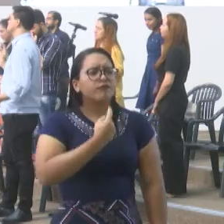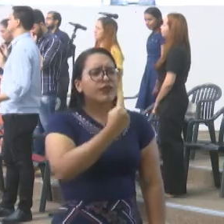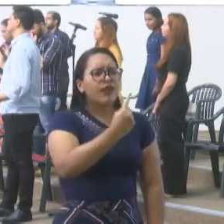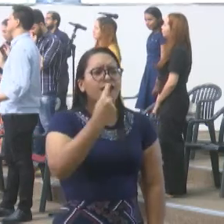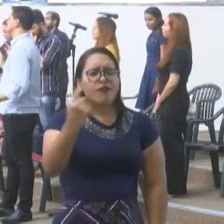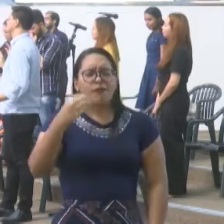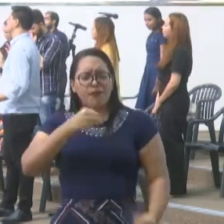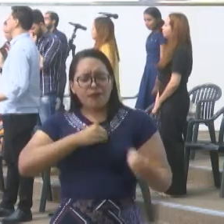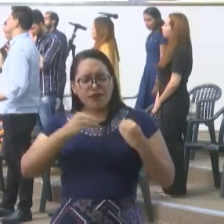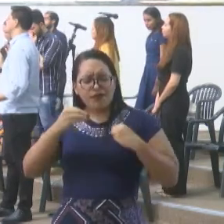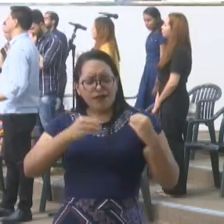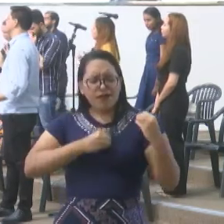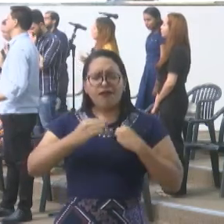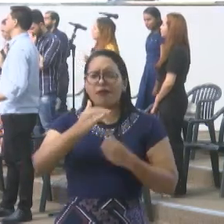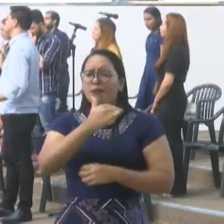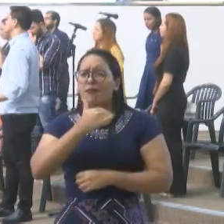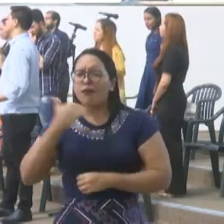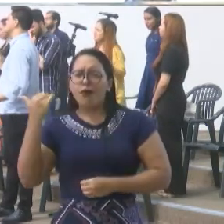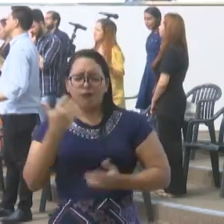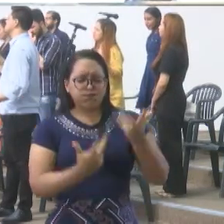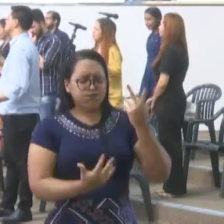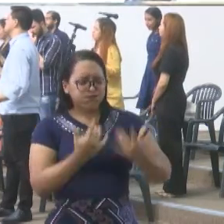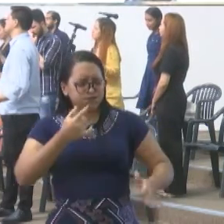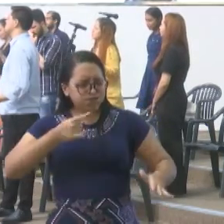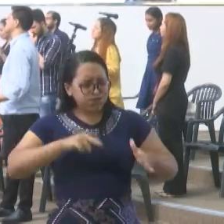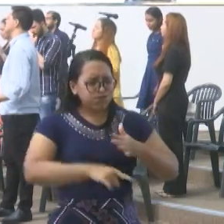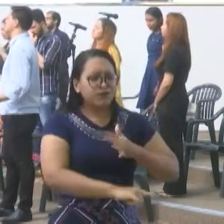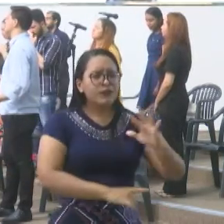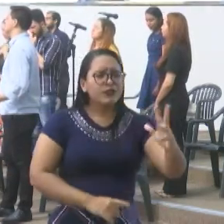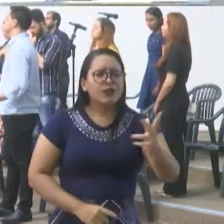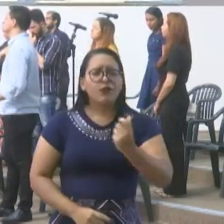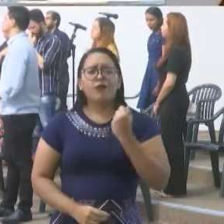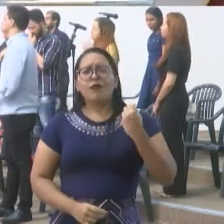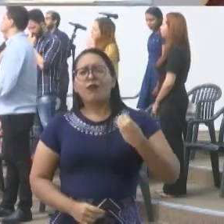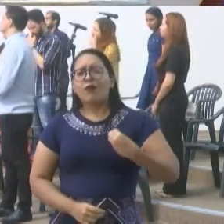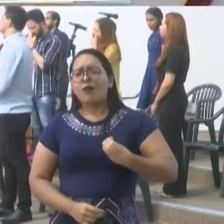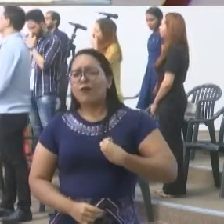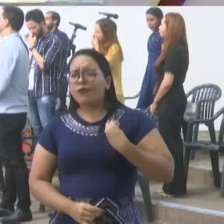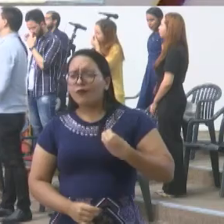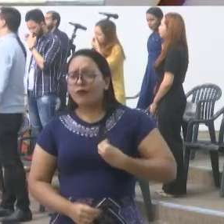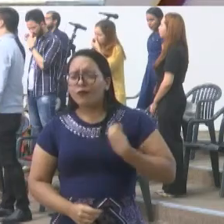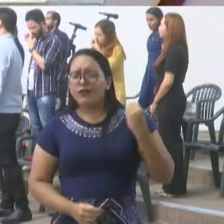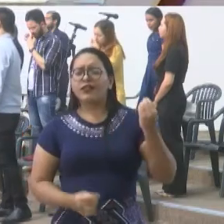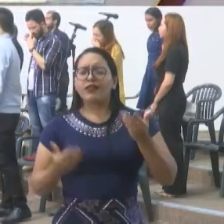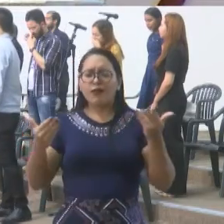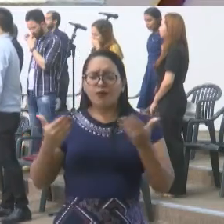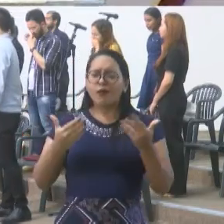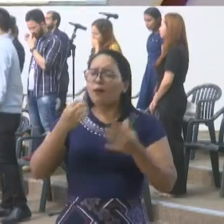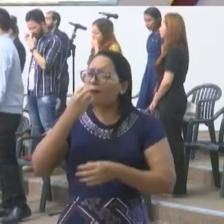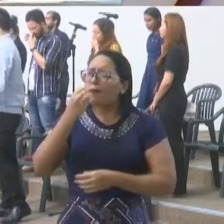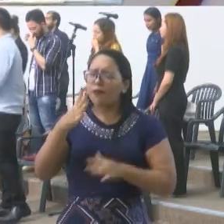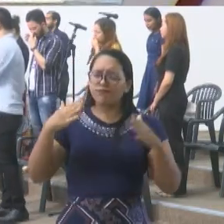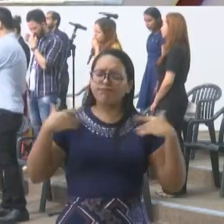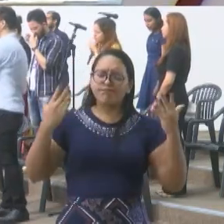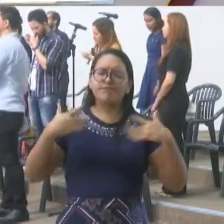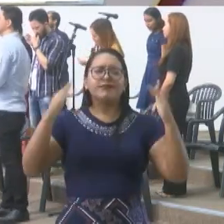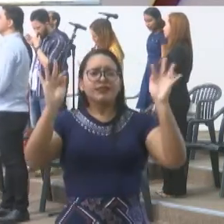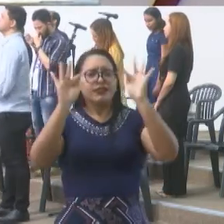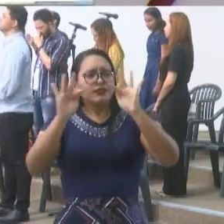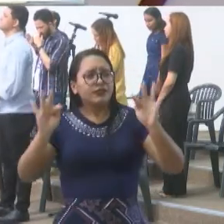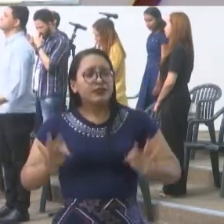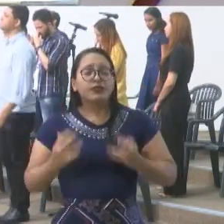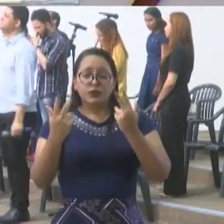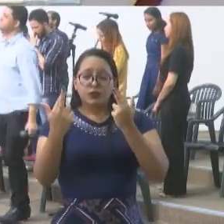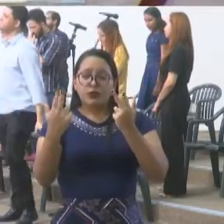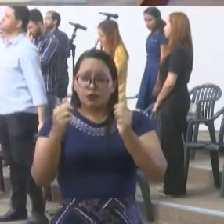do pecado, da morte, do inferno, nos resgatou para uma vida de alegria, de plenitude, de bênção. Pai, assim como tu fostes